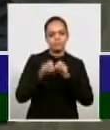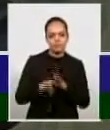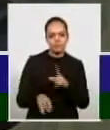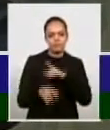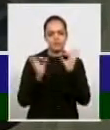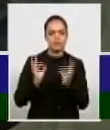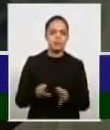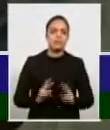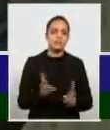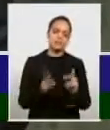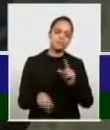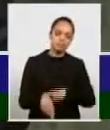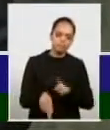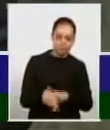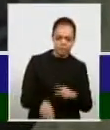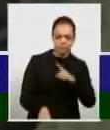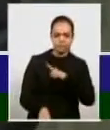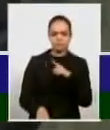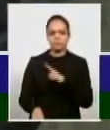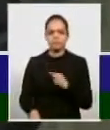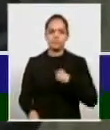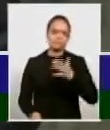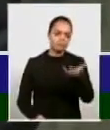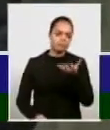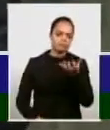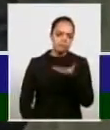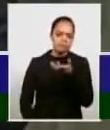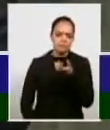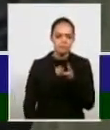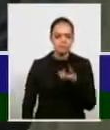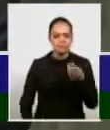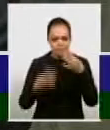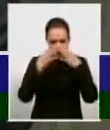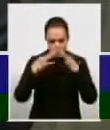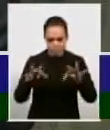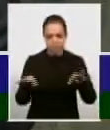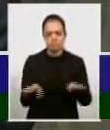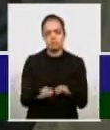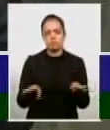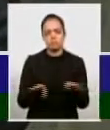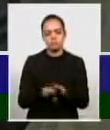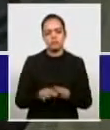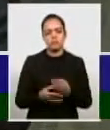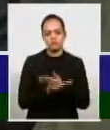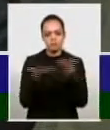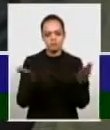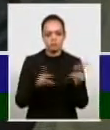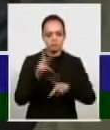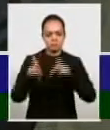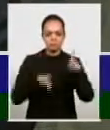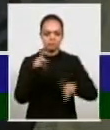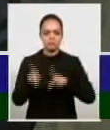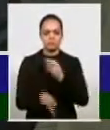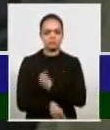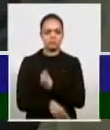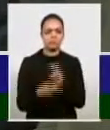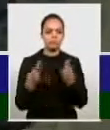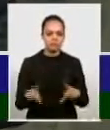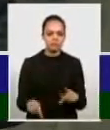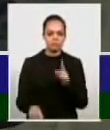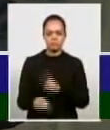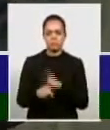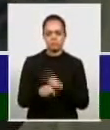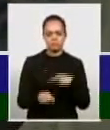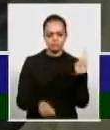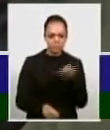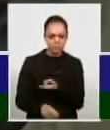dúvida, sempre que oportunidade tenho, faço questão de chamar também a população a participar desse grande momento.